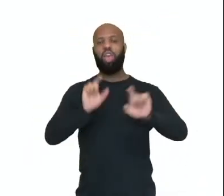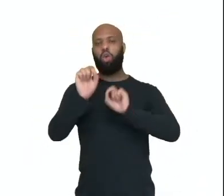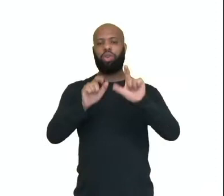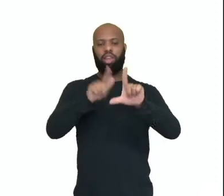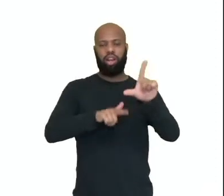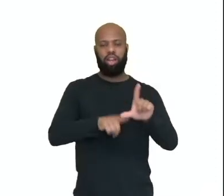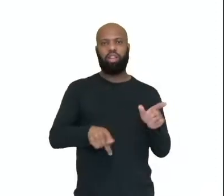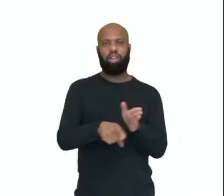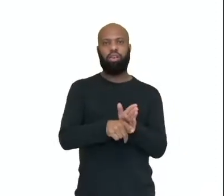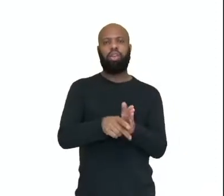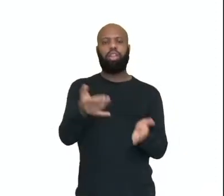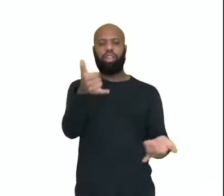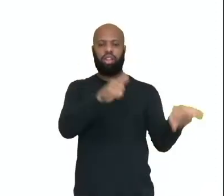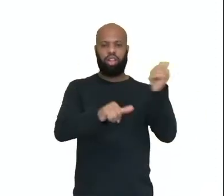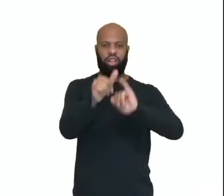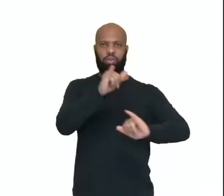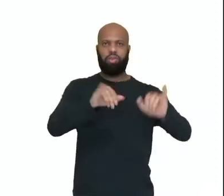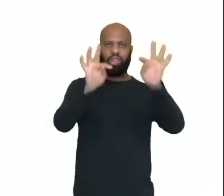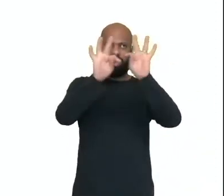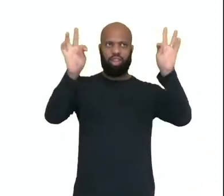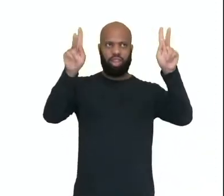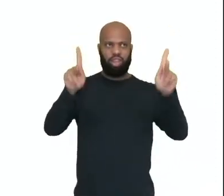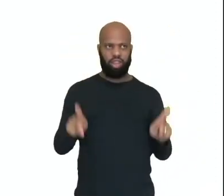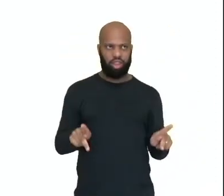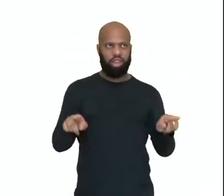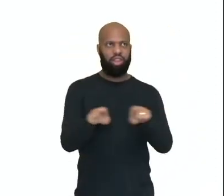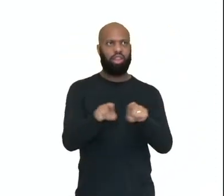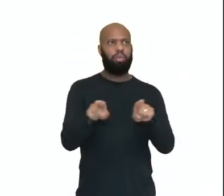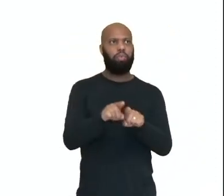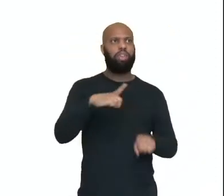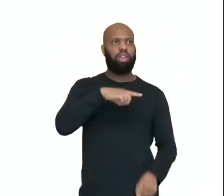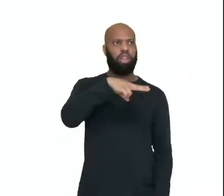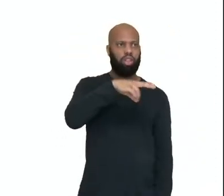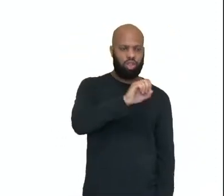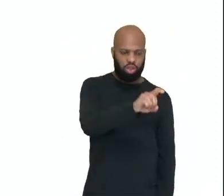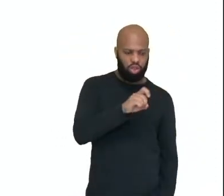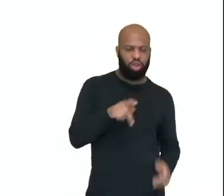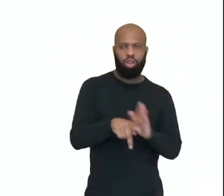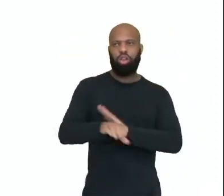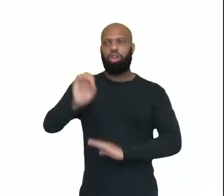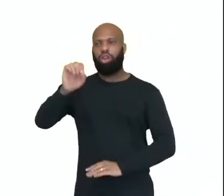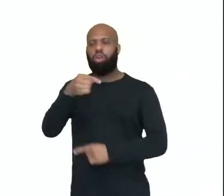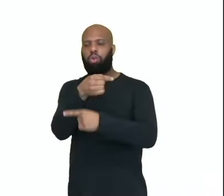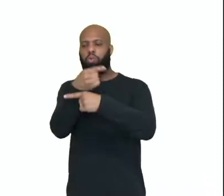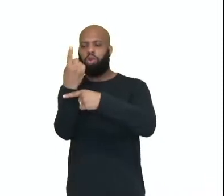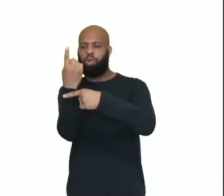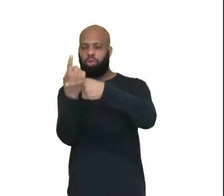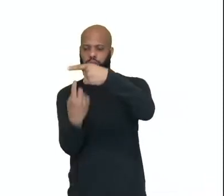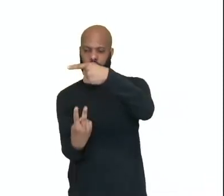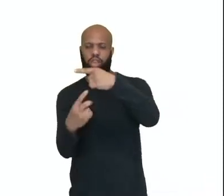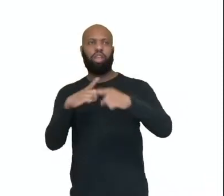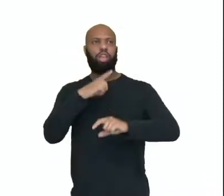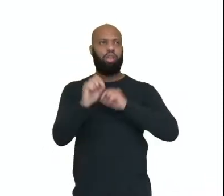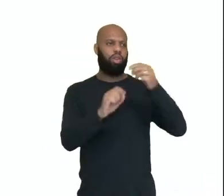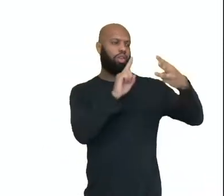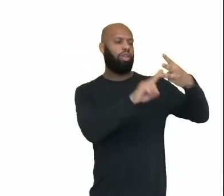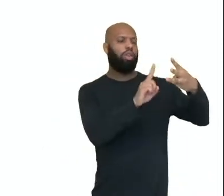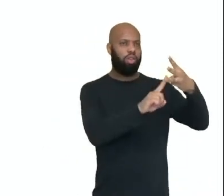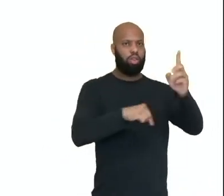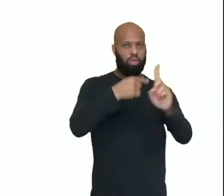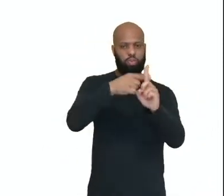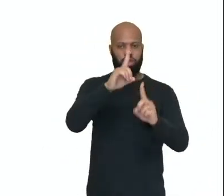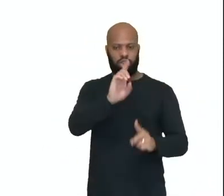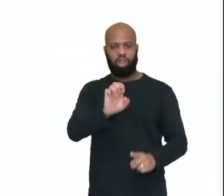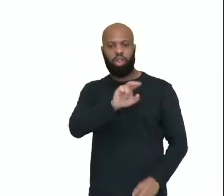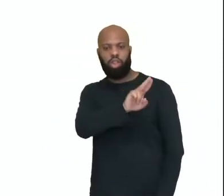oxigênio, e que o NOx do oxigênio dos superóxidos é menos meio. E a nomenclatura vai ficar superóxido de e o nome